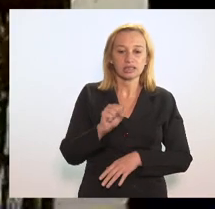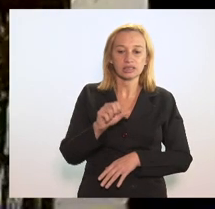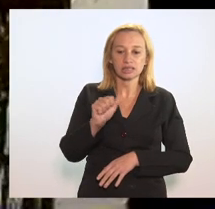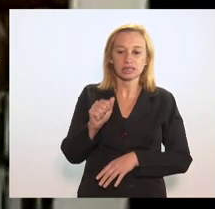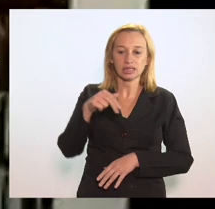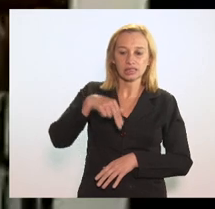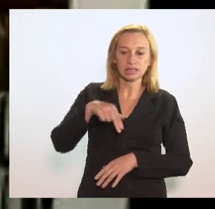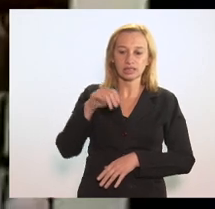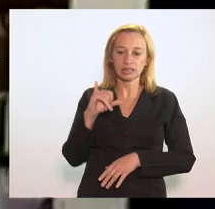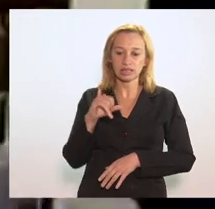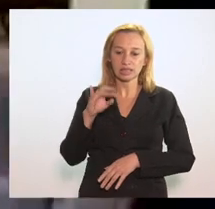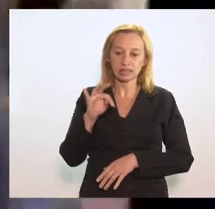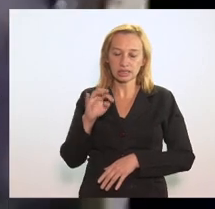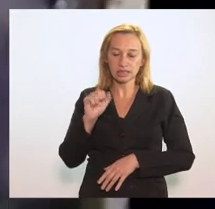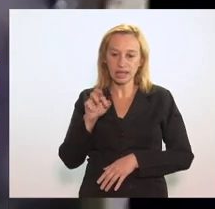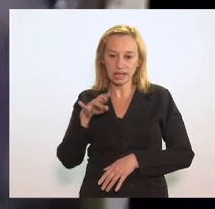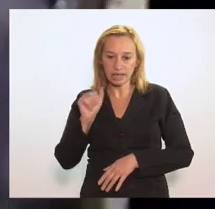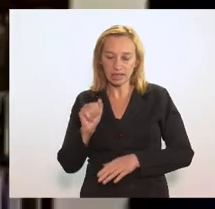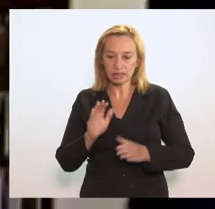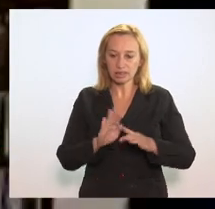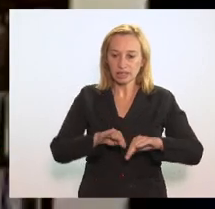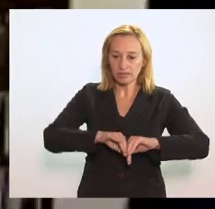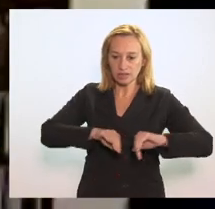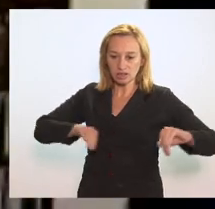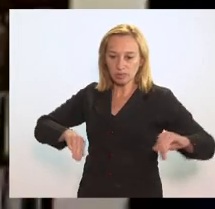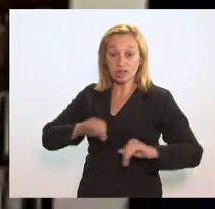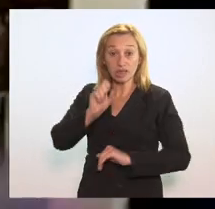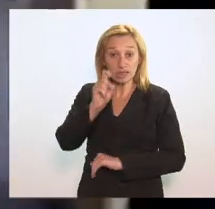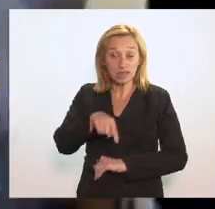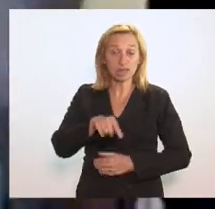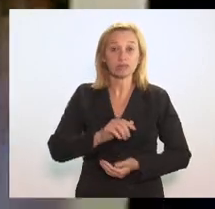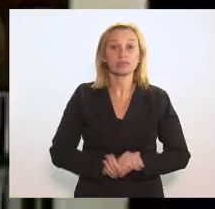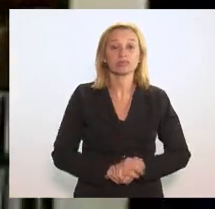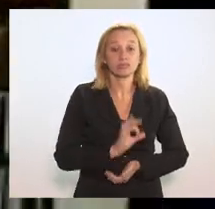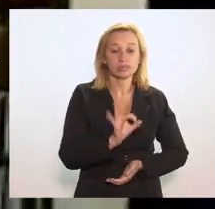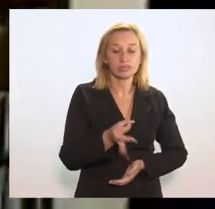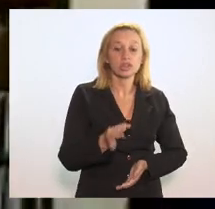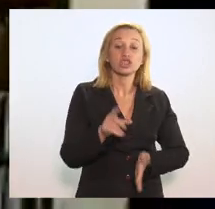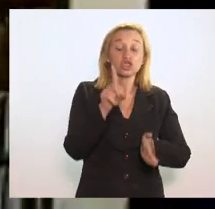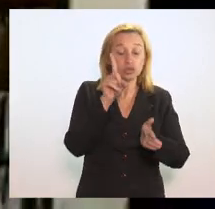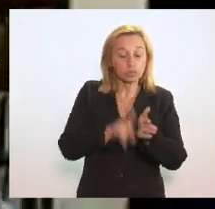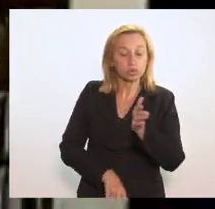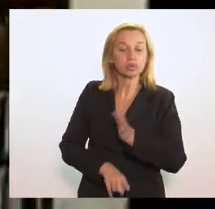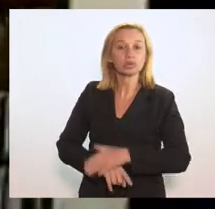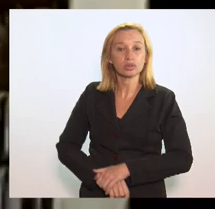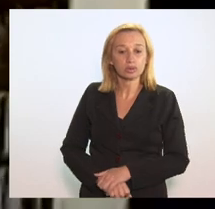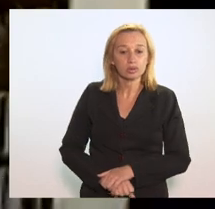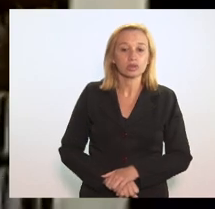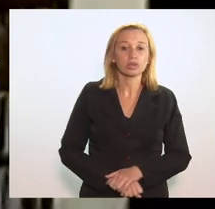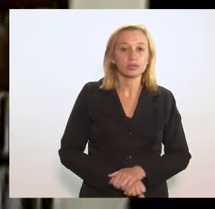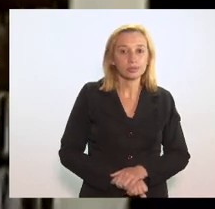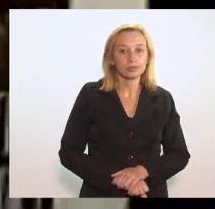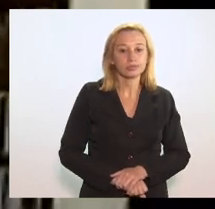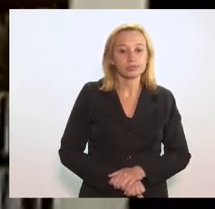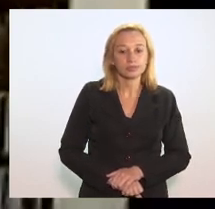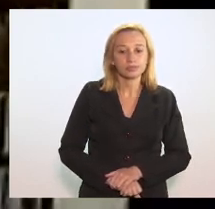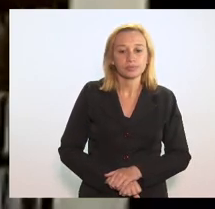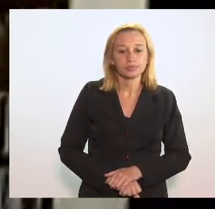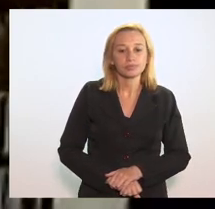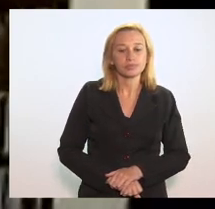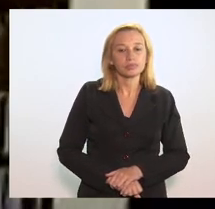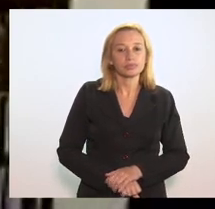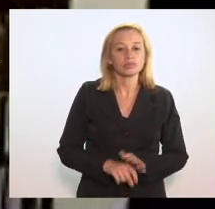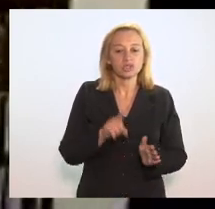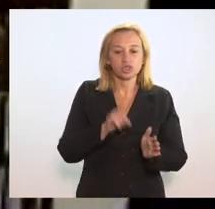afastamento é fato. Reduz a